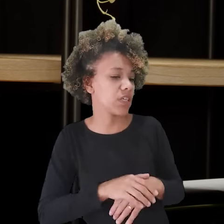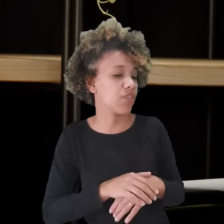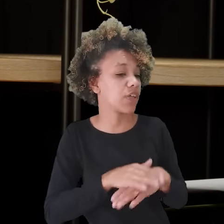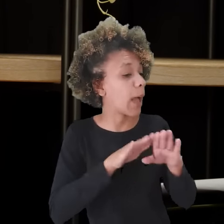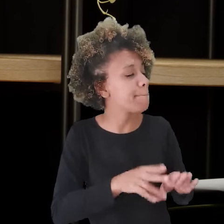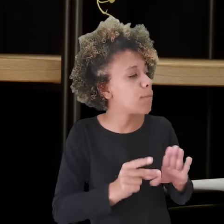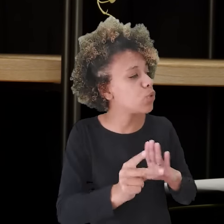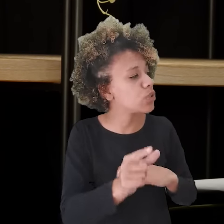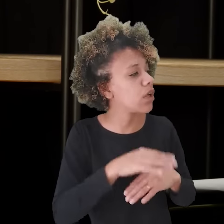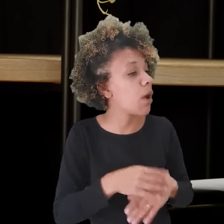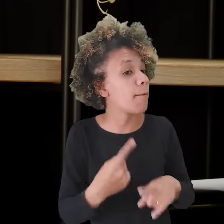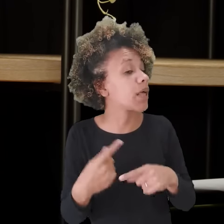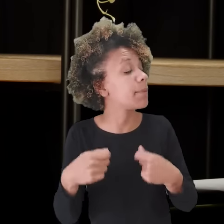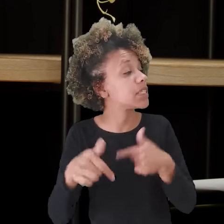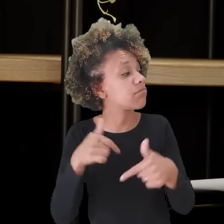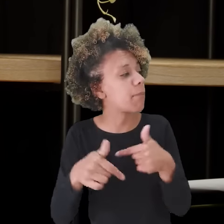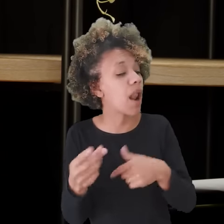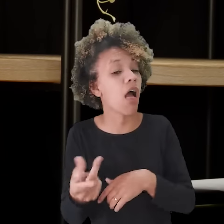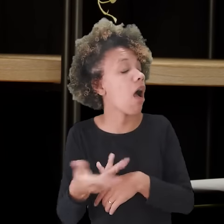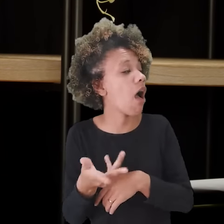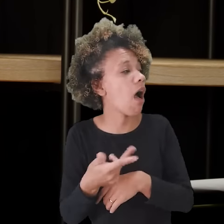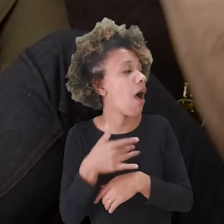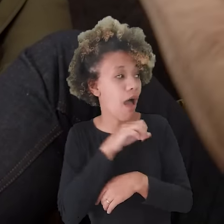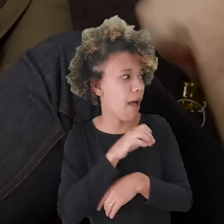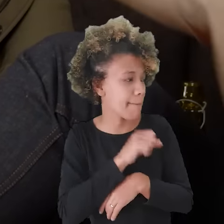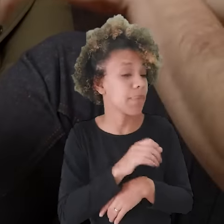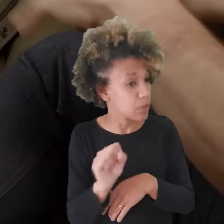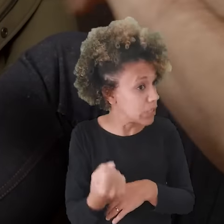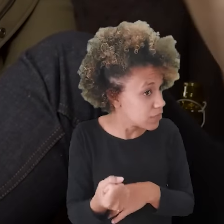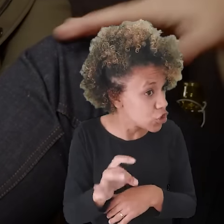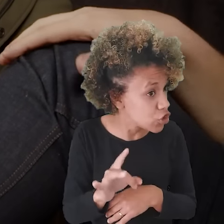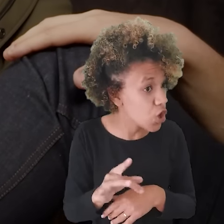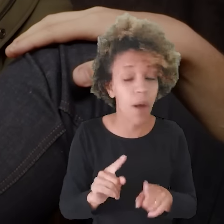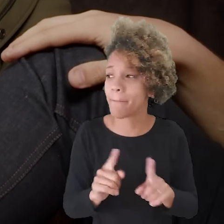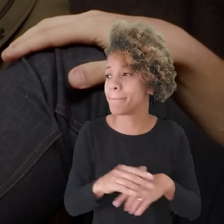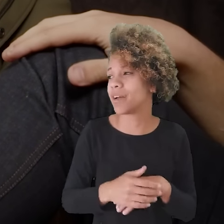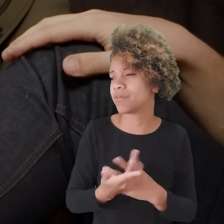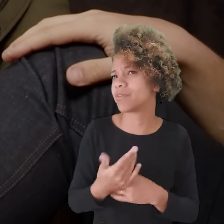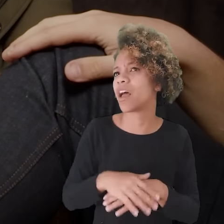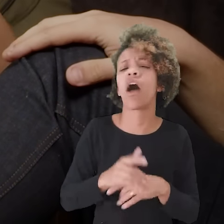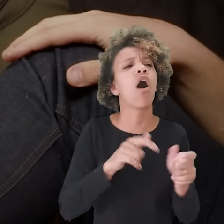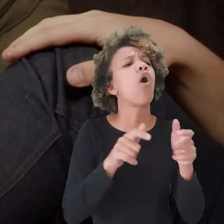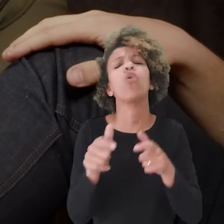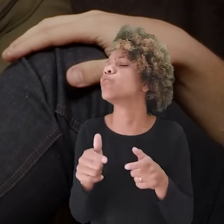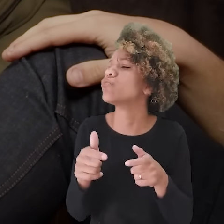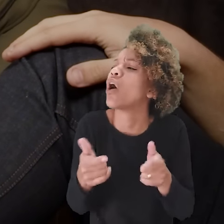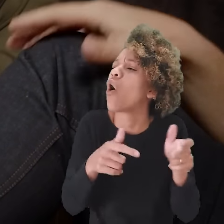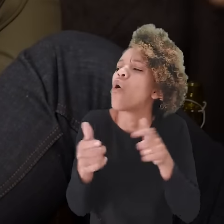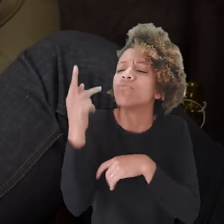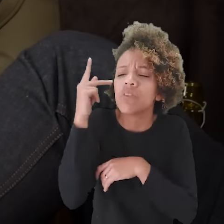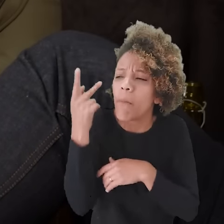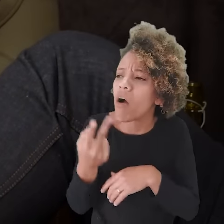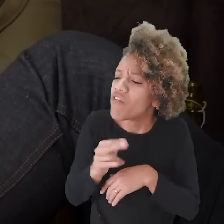de você ficar muito tempo no bar porque você precisa trabalhar você tem que é meio rápido assim como uma cerveja toma toma onde é que a galera